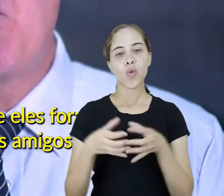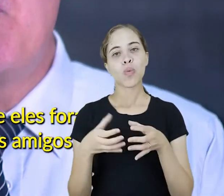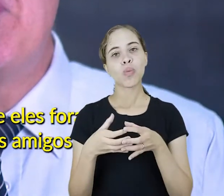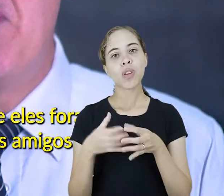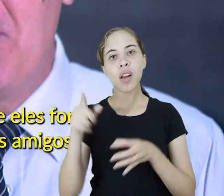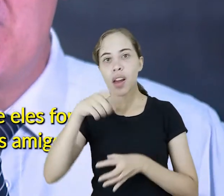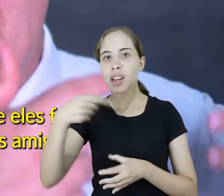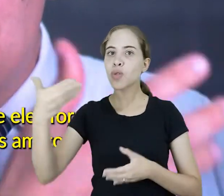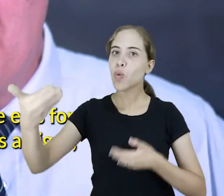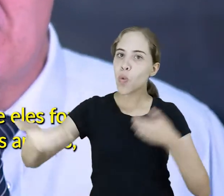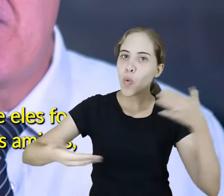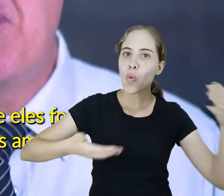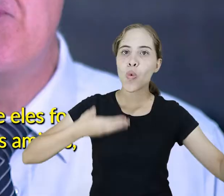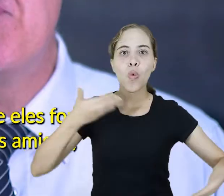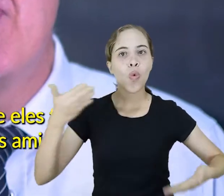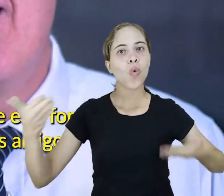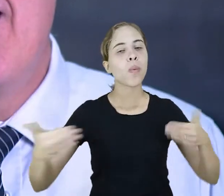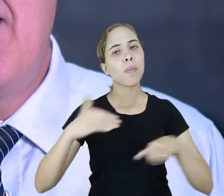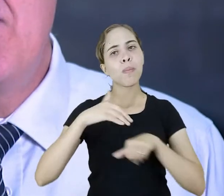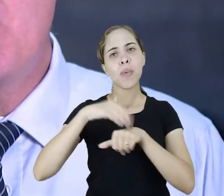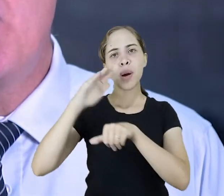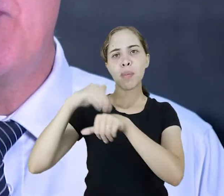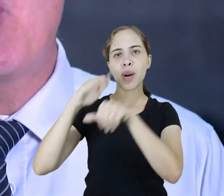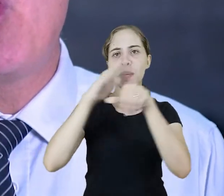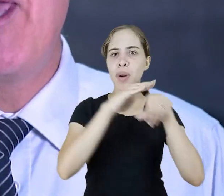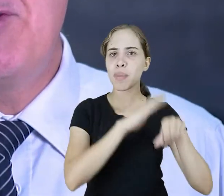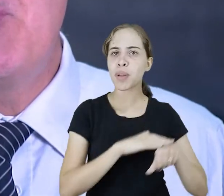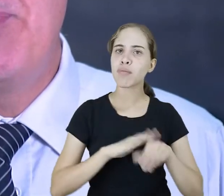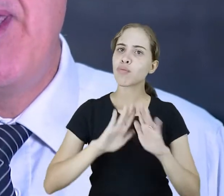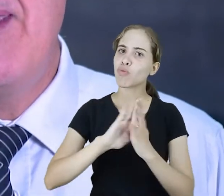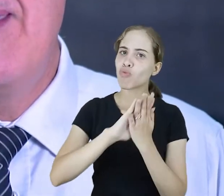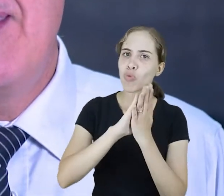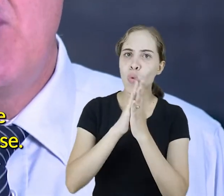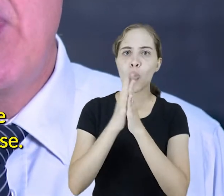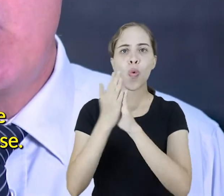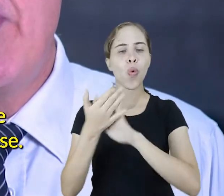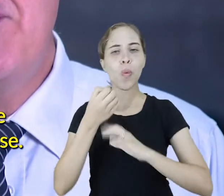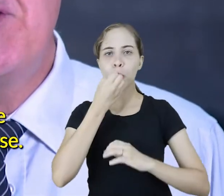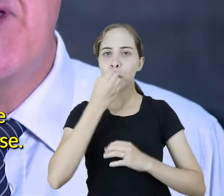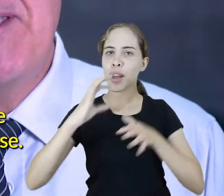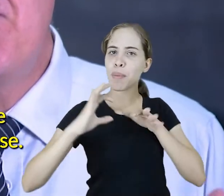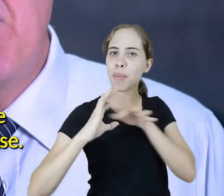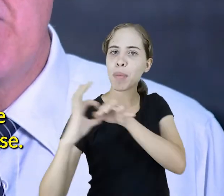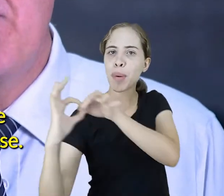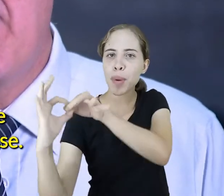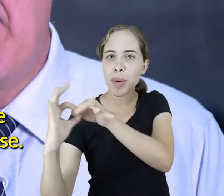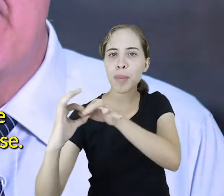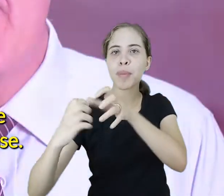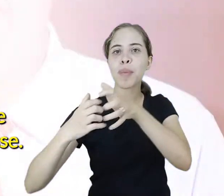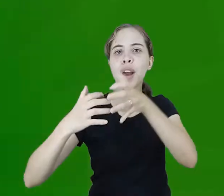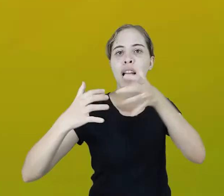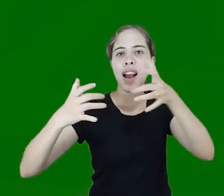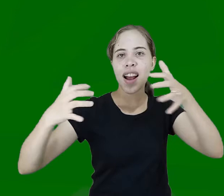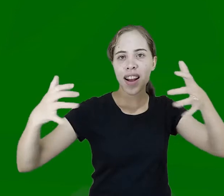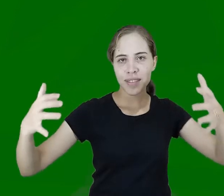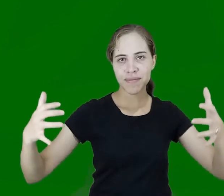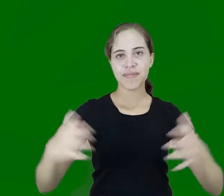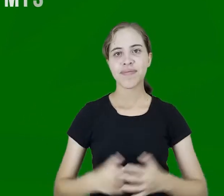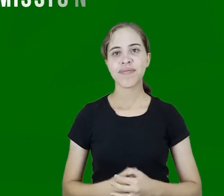eles foram convidando os seus outros amigos e isso criou uma corrente do bem e uma corrente de crescimento da classe.